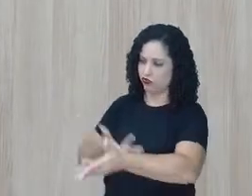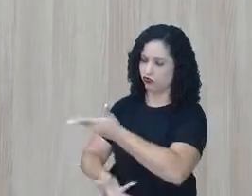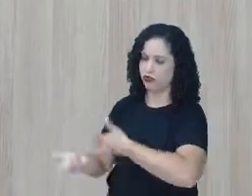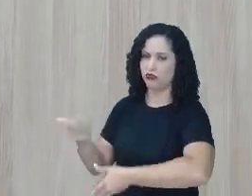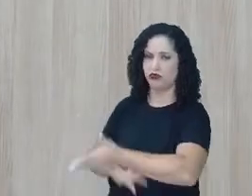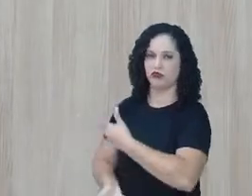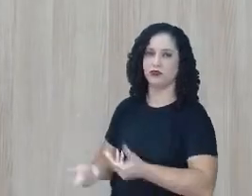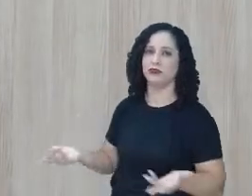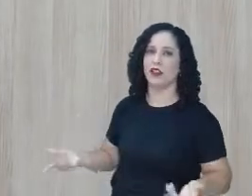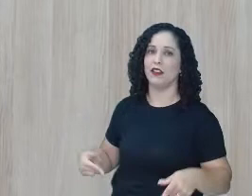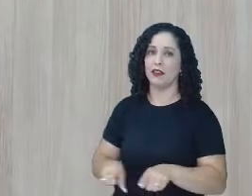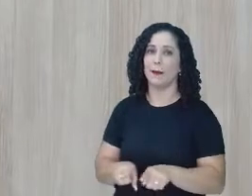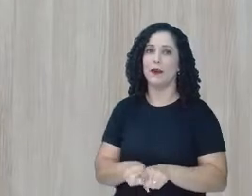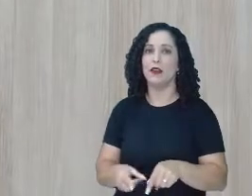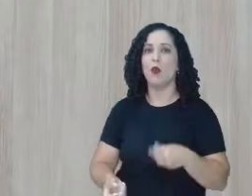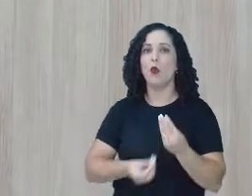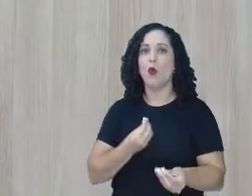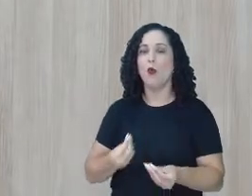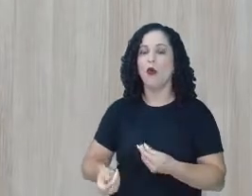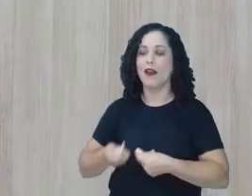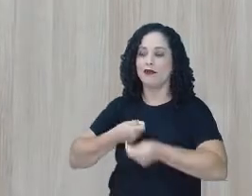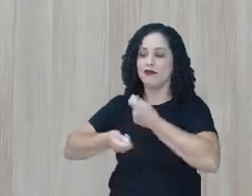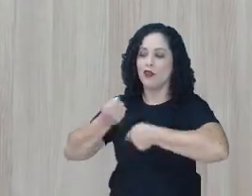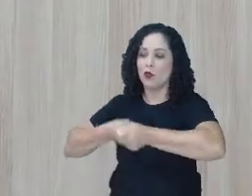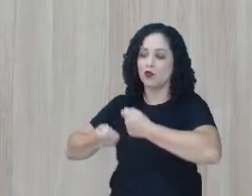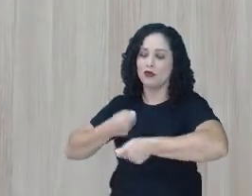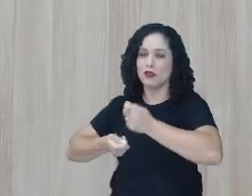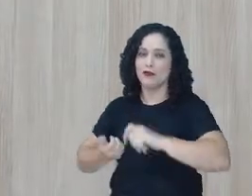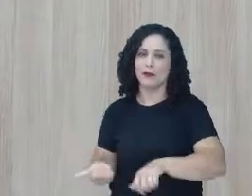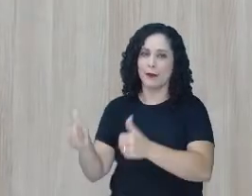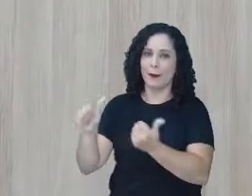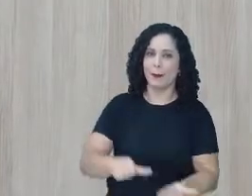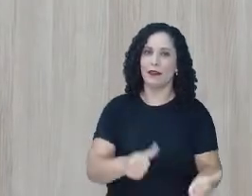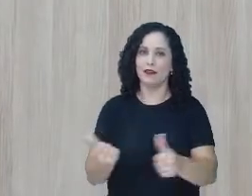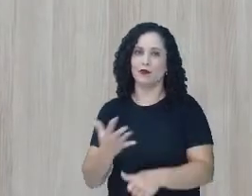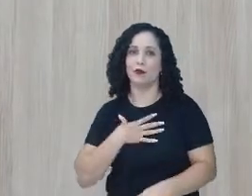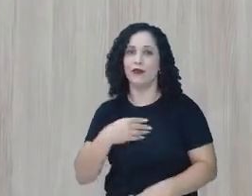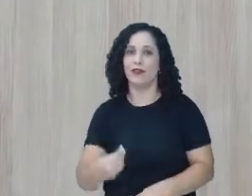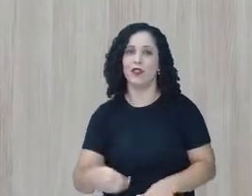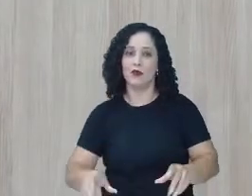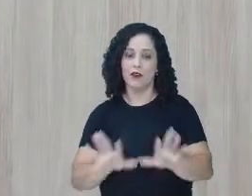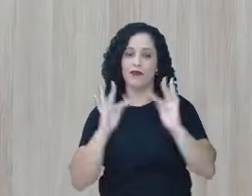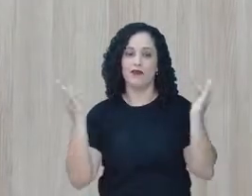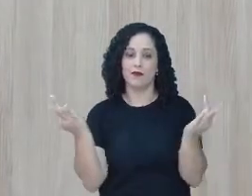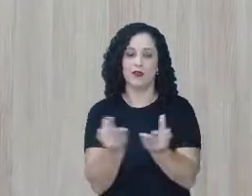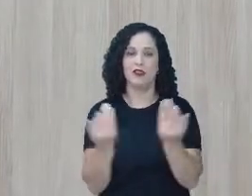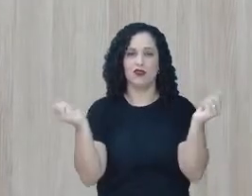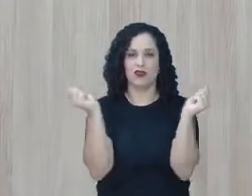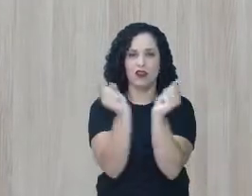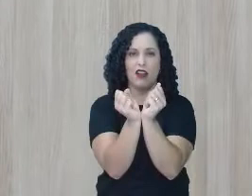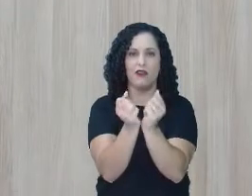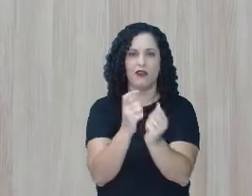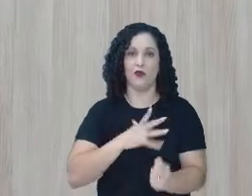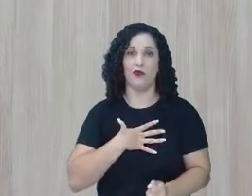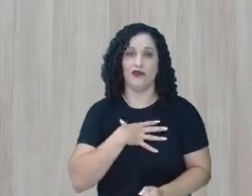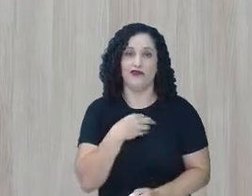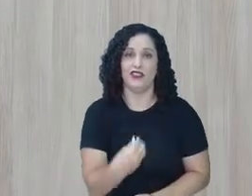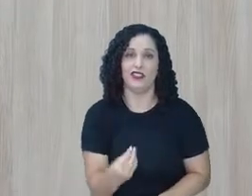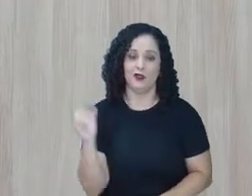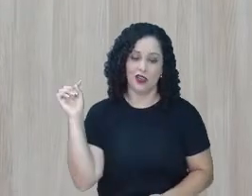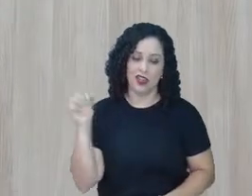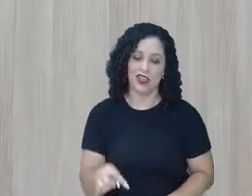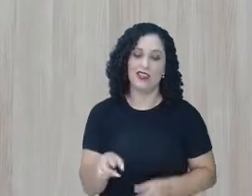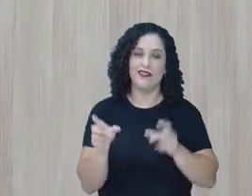o batismo dos filhos, né, quando existia uma família de escravizado e que tinham filhos, por exemplo, e corria o risco do filho